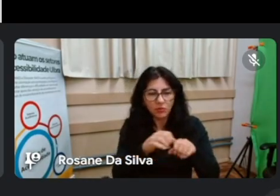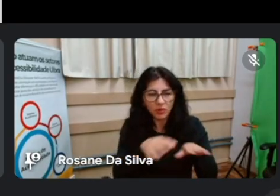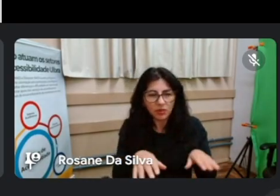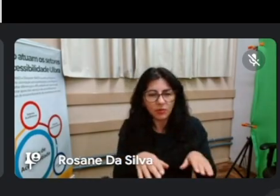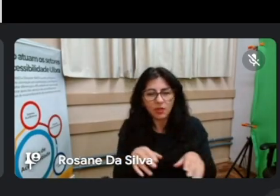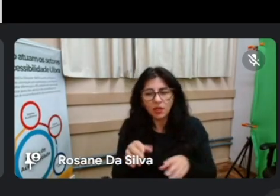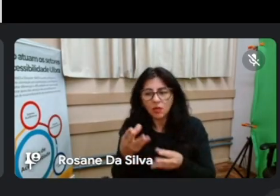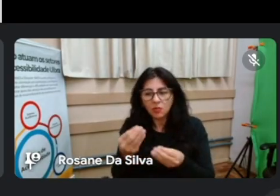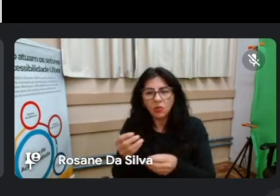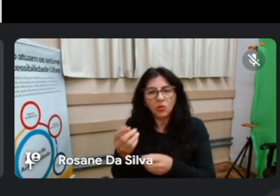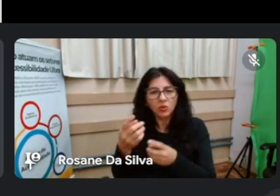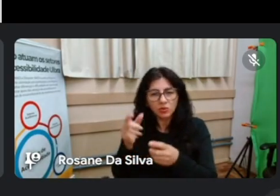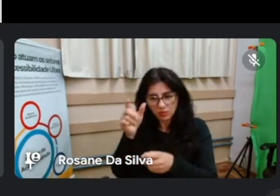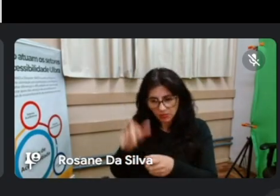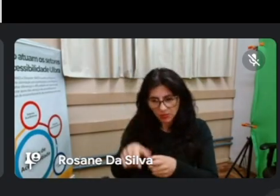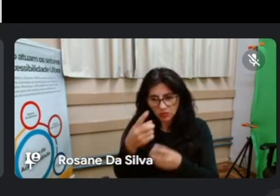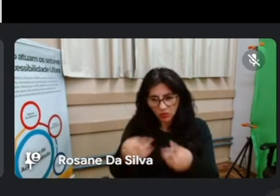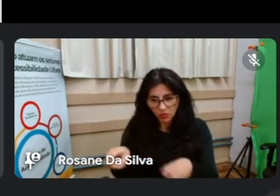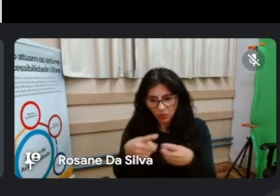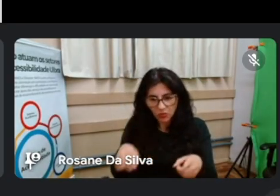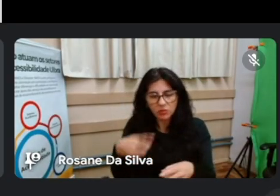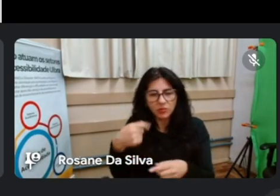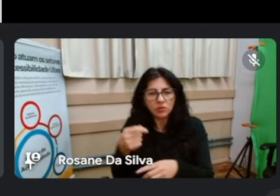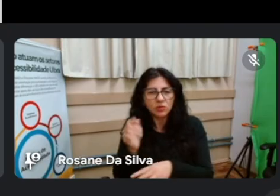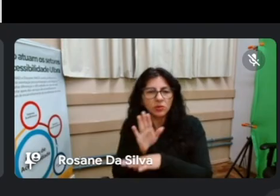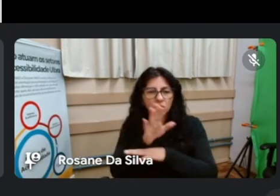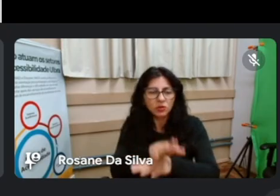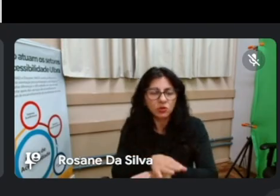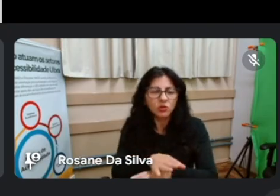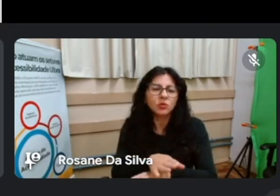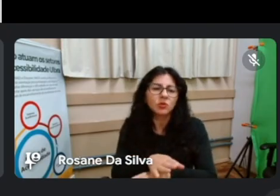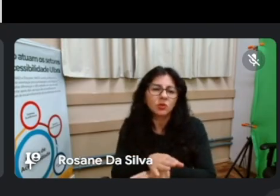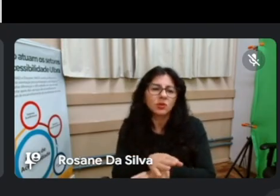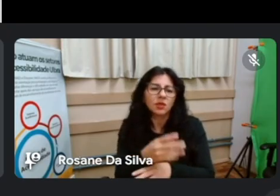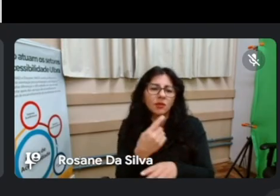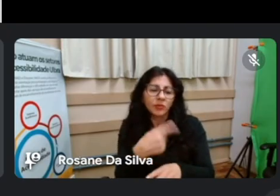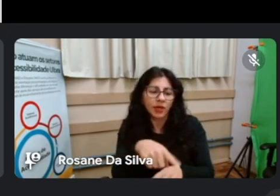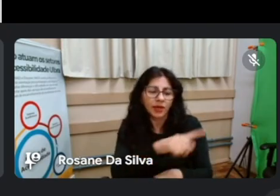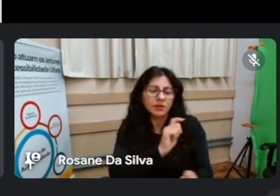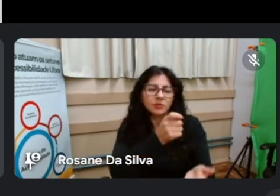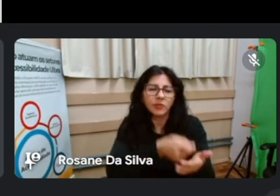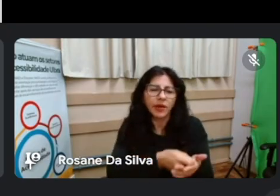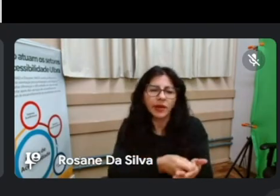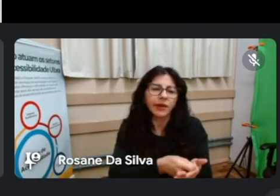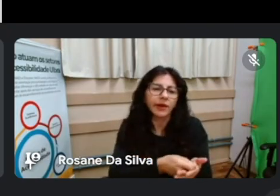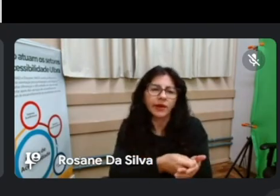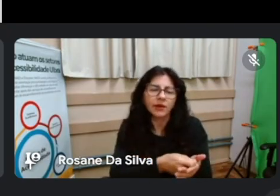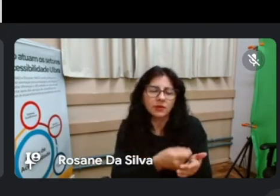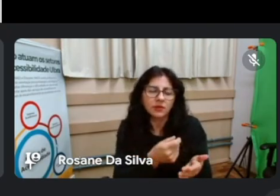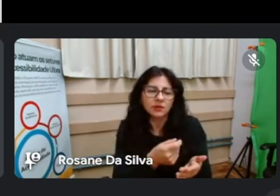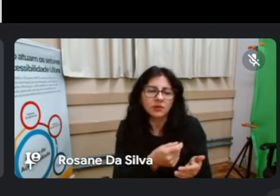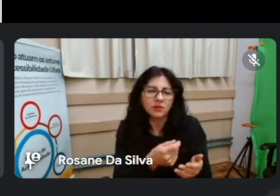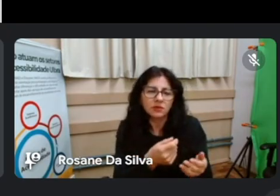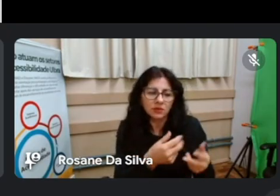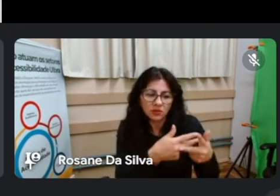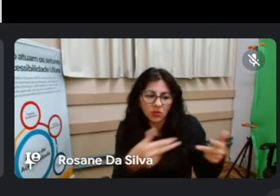precisando de auxílio para pagar as contas Porque como para todos os o as áreas eh Tudo tava fechado né